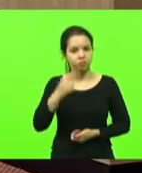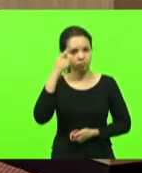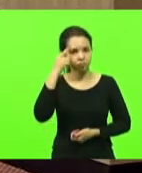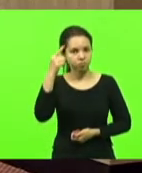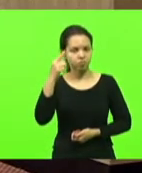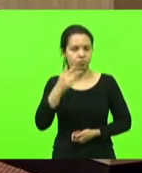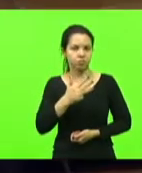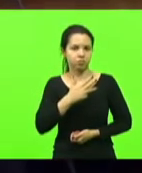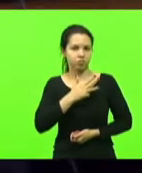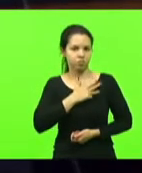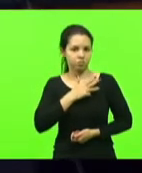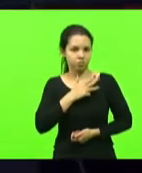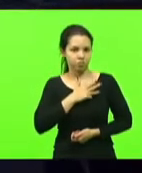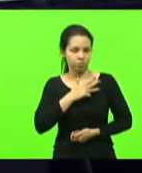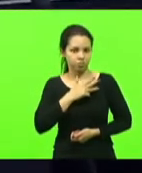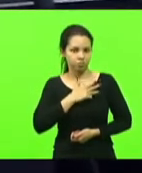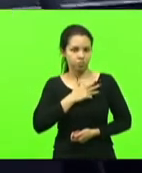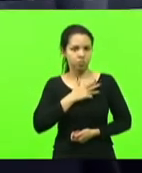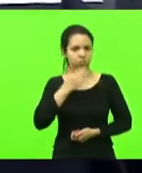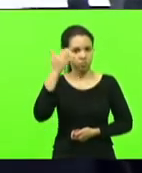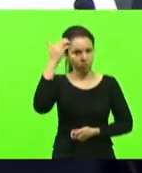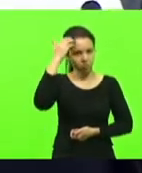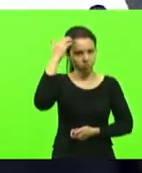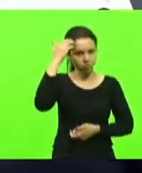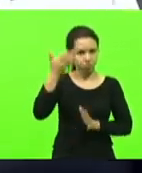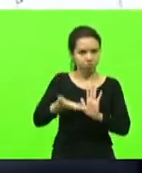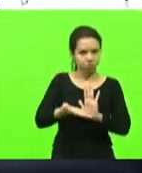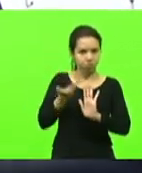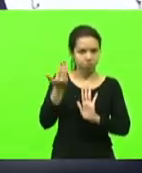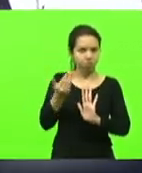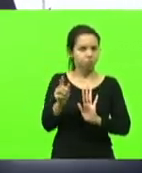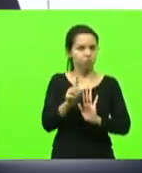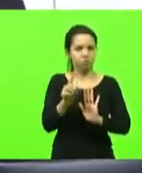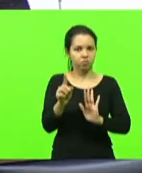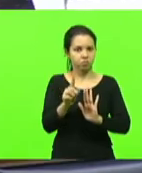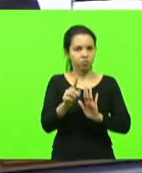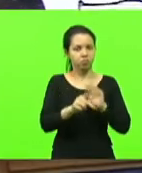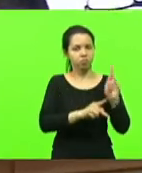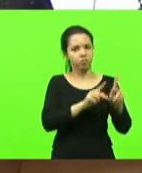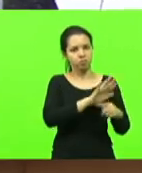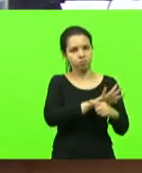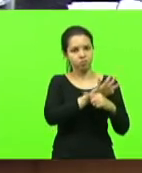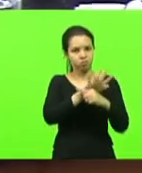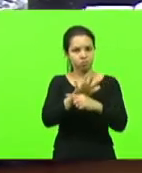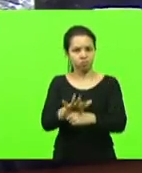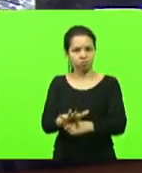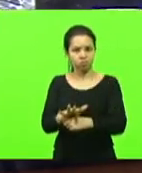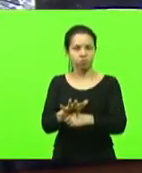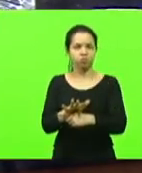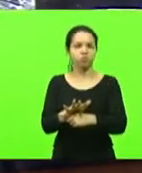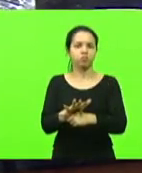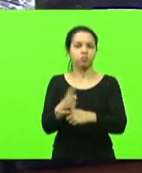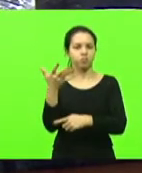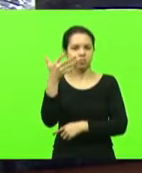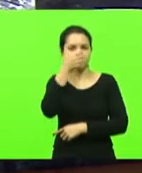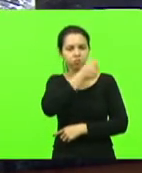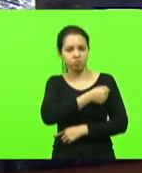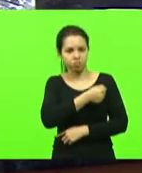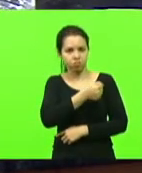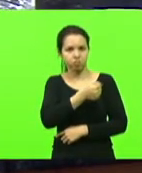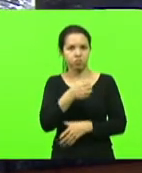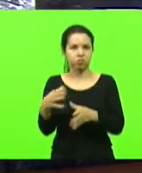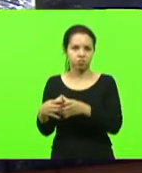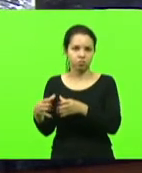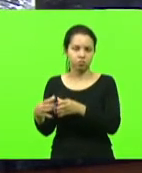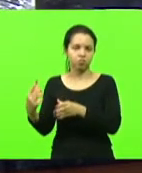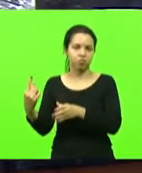foi inocentado, ele foi salvado. Ele foi salvado monocraticamente. Então, acho que é viável, sim, a gente